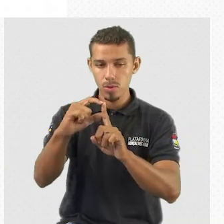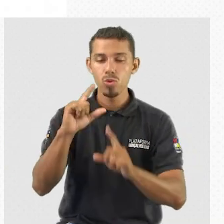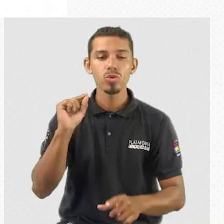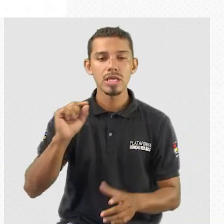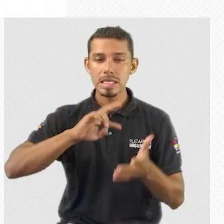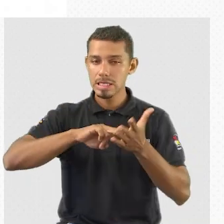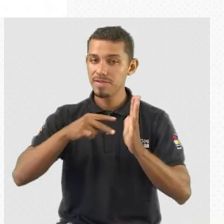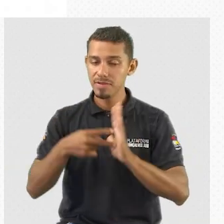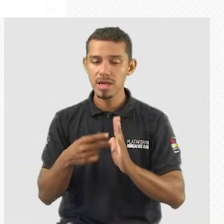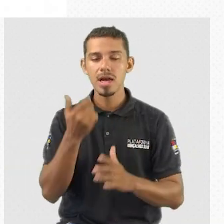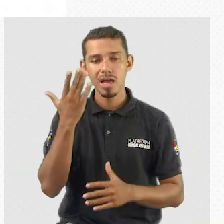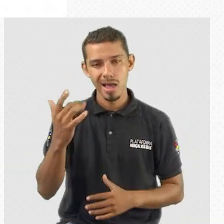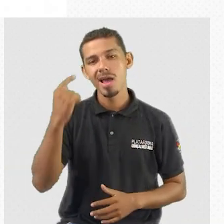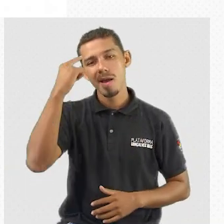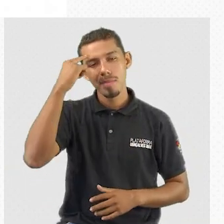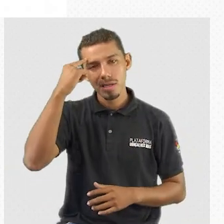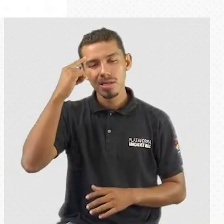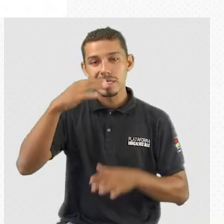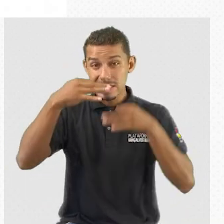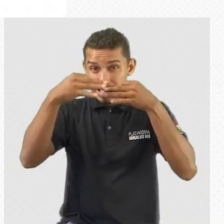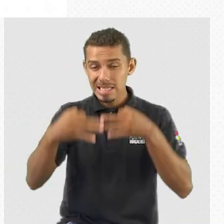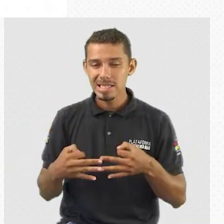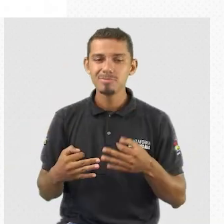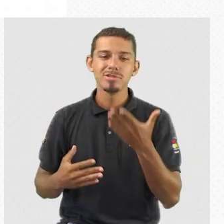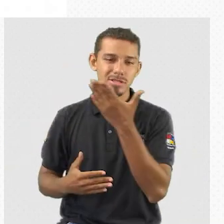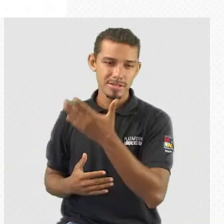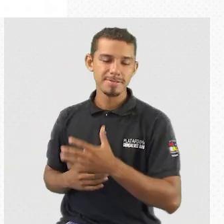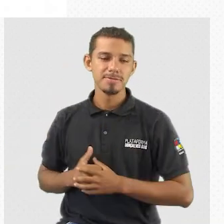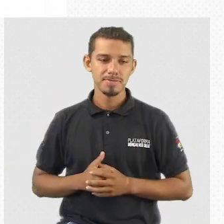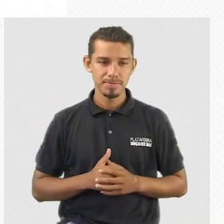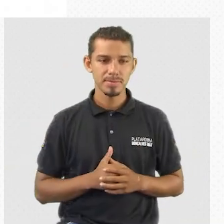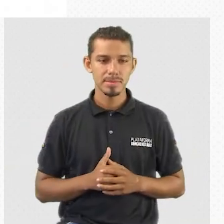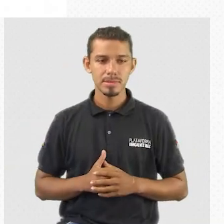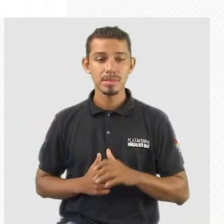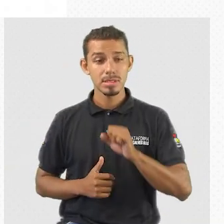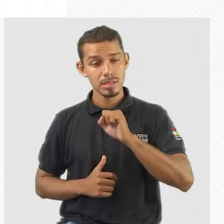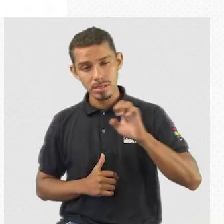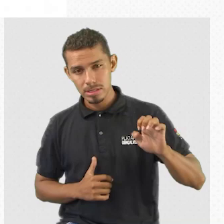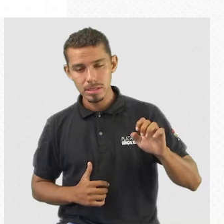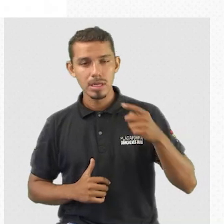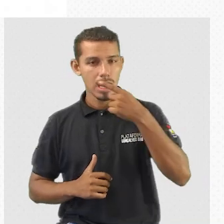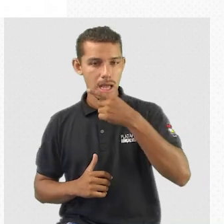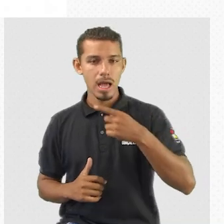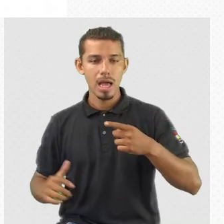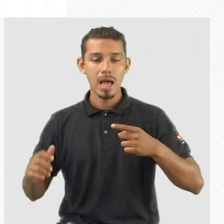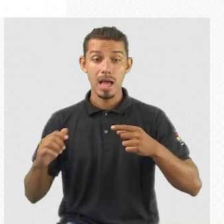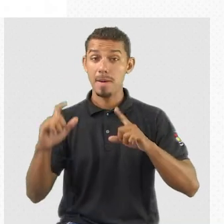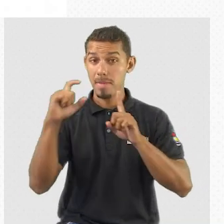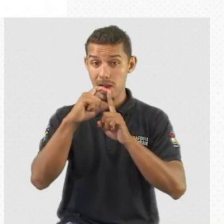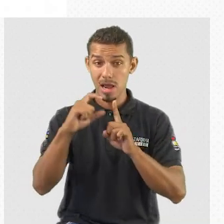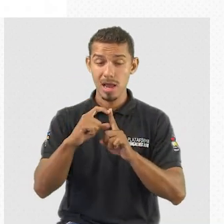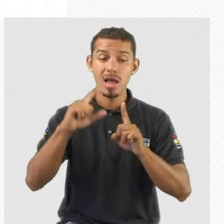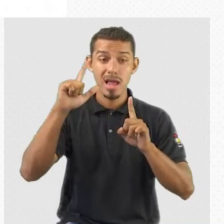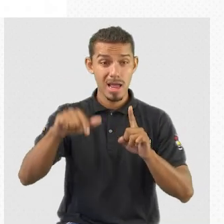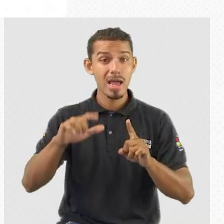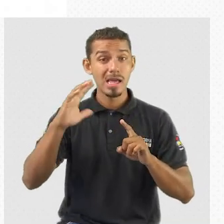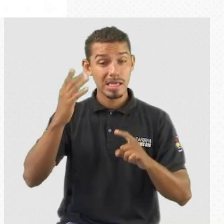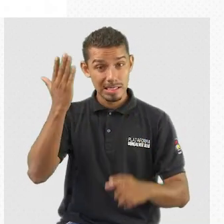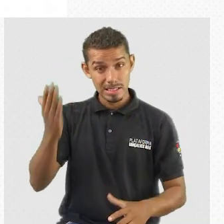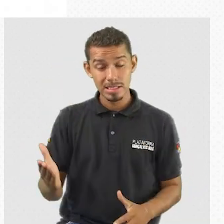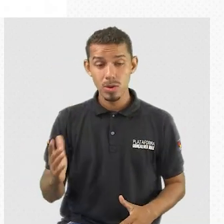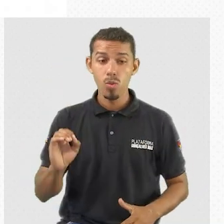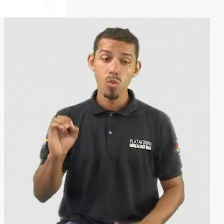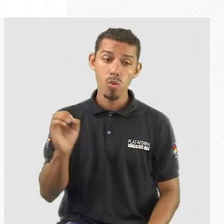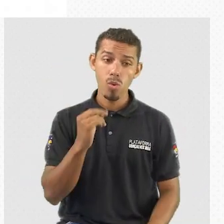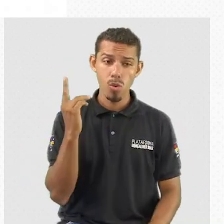é significar é pensar exatamente isso, né? Será que a palavra ela é a coisa em si, ou